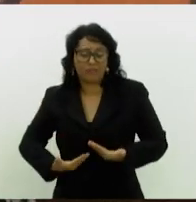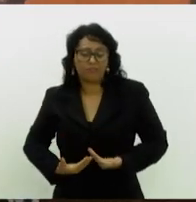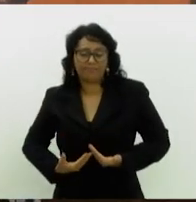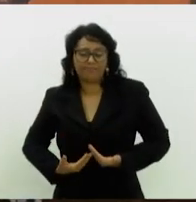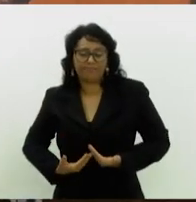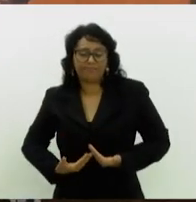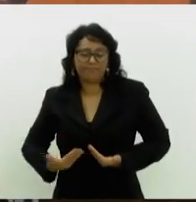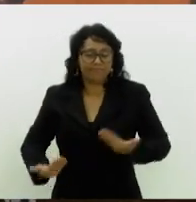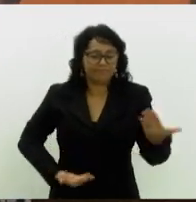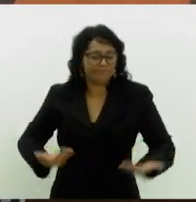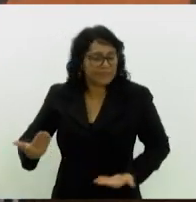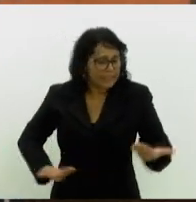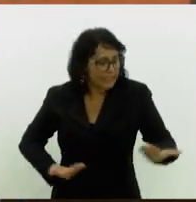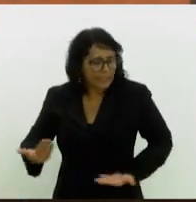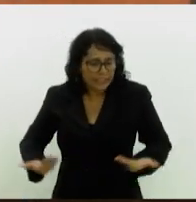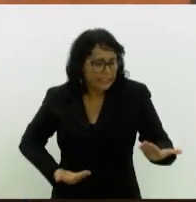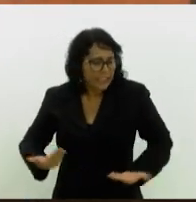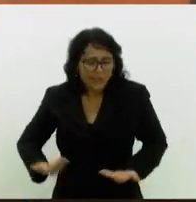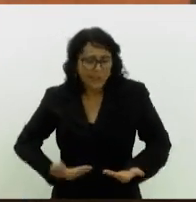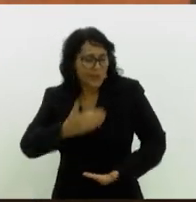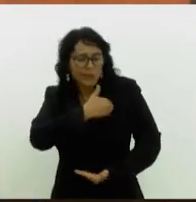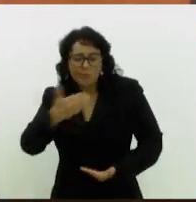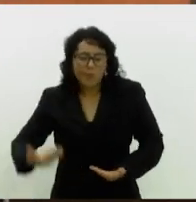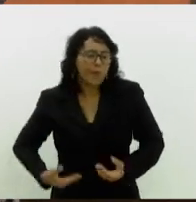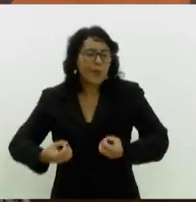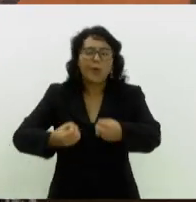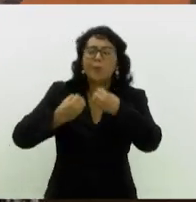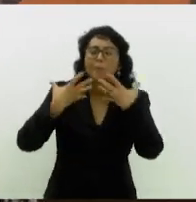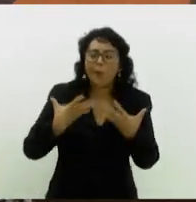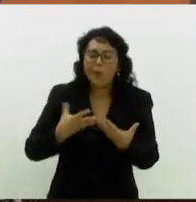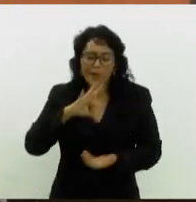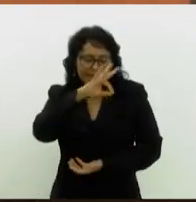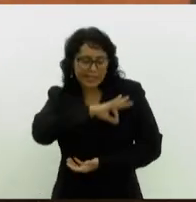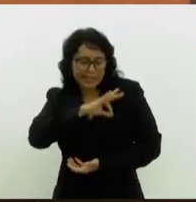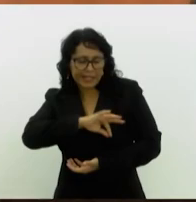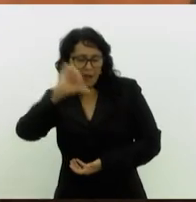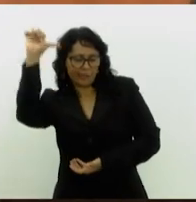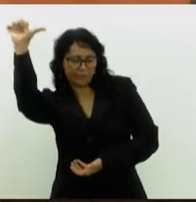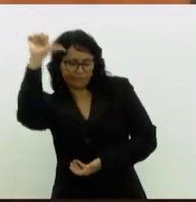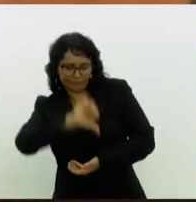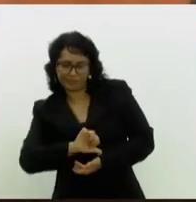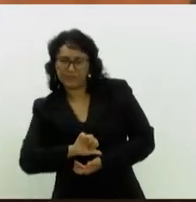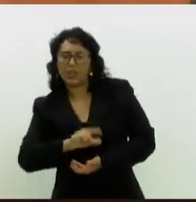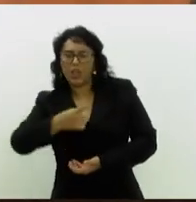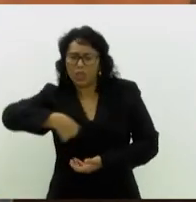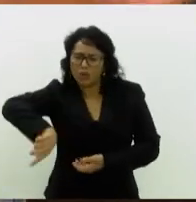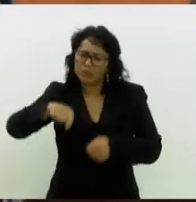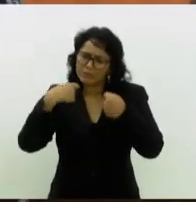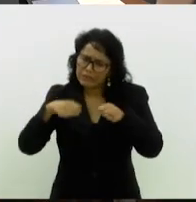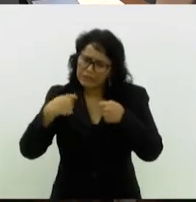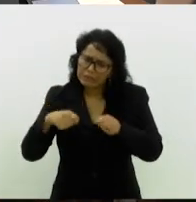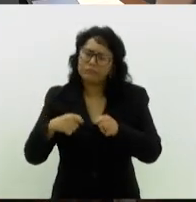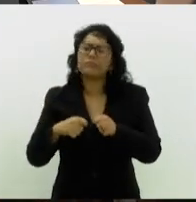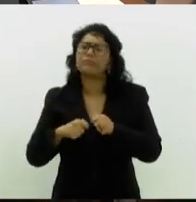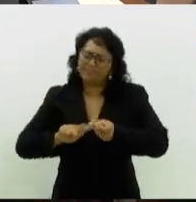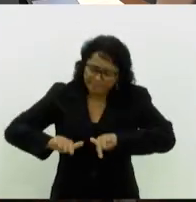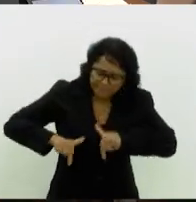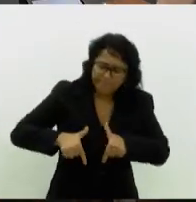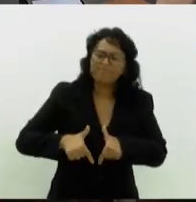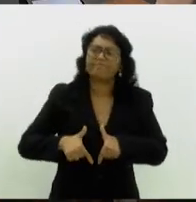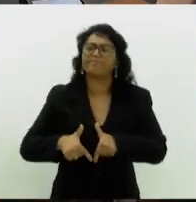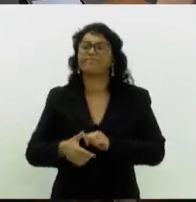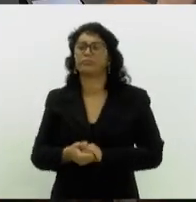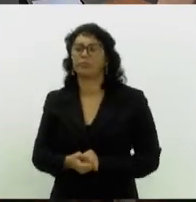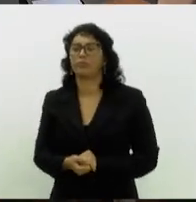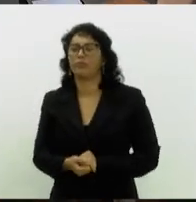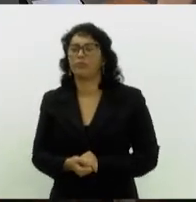então força na luta dos Servidores que é a luta pela garantia dos direitos da nossa população